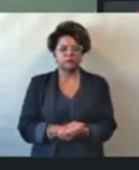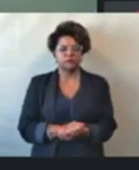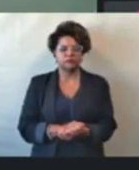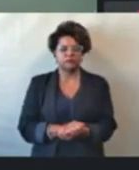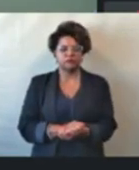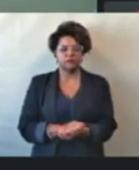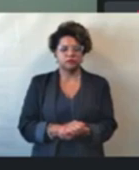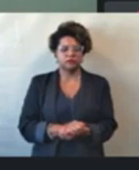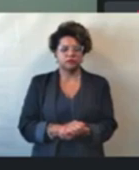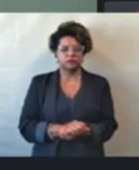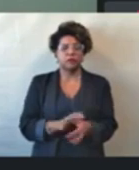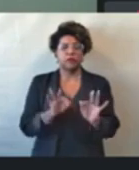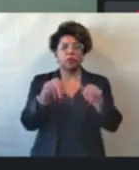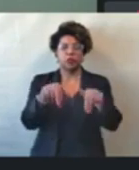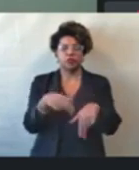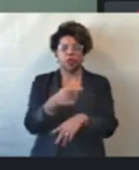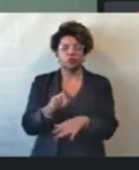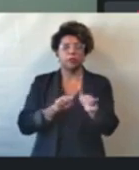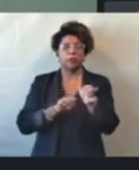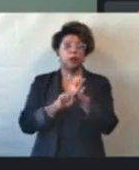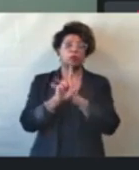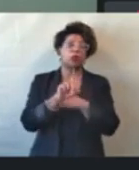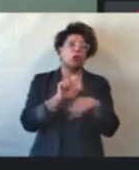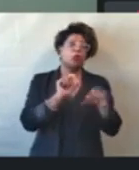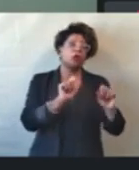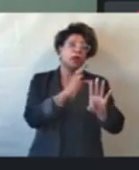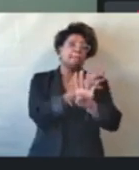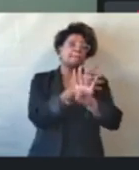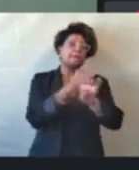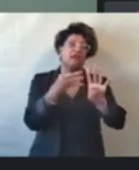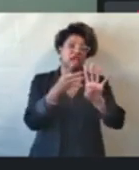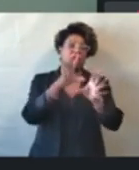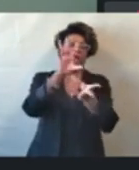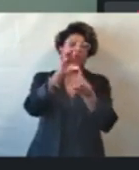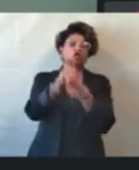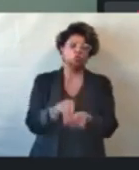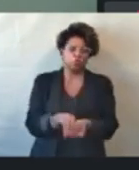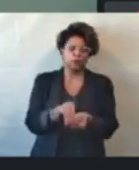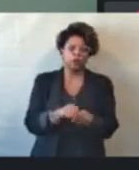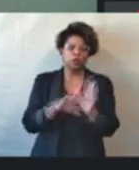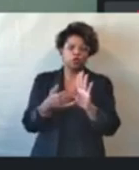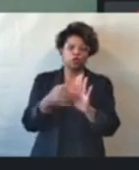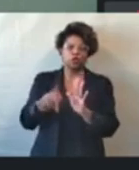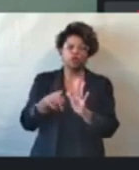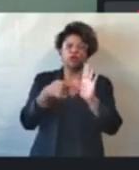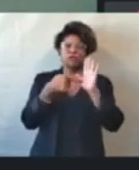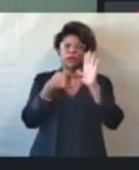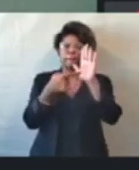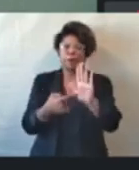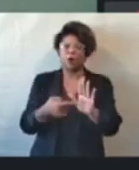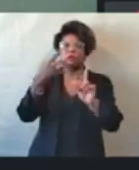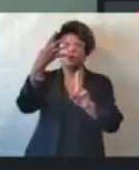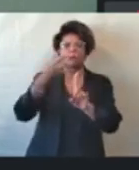por fim, a última pergunta é a seguinte. Essas planilhas, resumo, que você apresenta para a gente aqui a cada quadrimestre, secretário